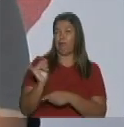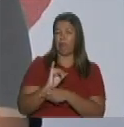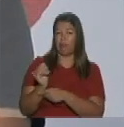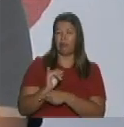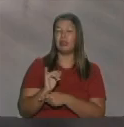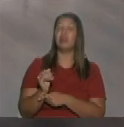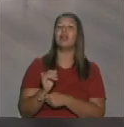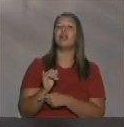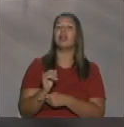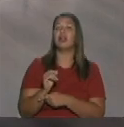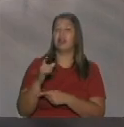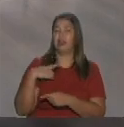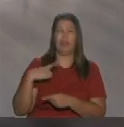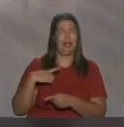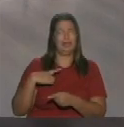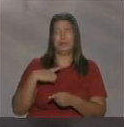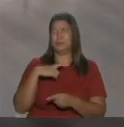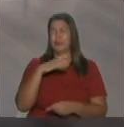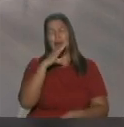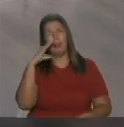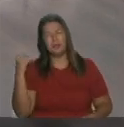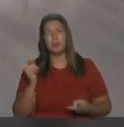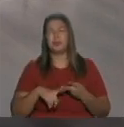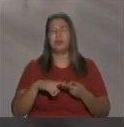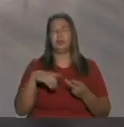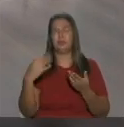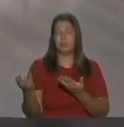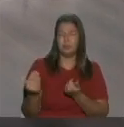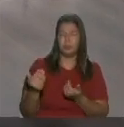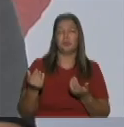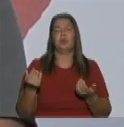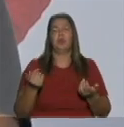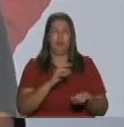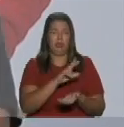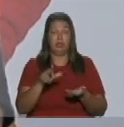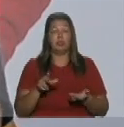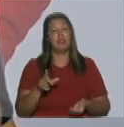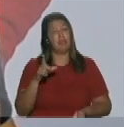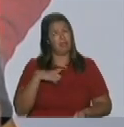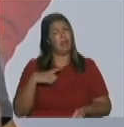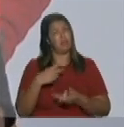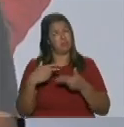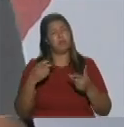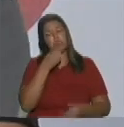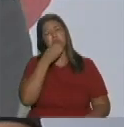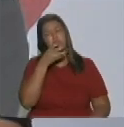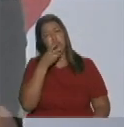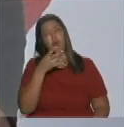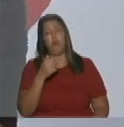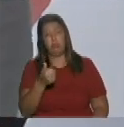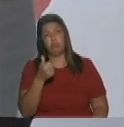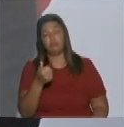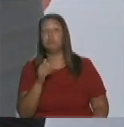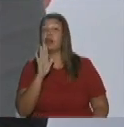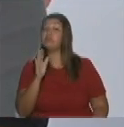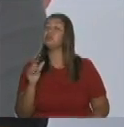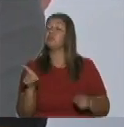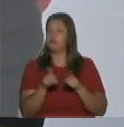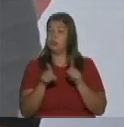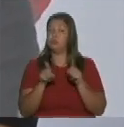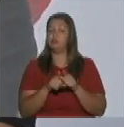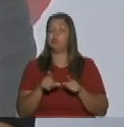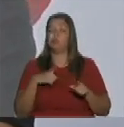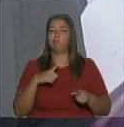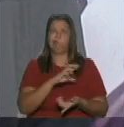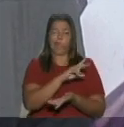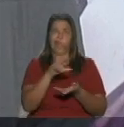Pra tudo, para infância, para adultos, sei o quê. Tem conteúdo bom? Tem muito conteúdo bom na internet, mas também tem muito conteúdo ruim. Sim. Não,